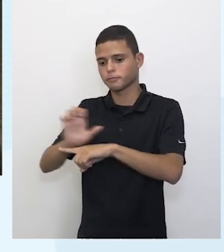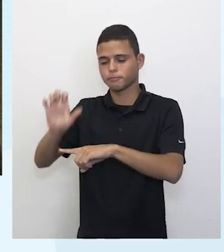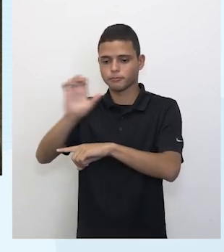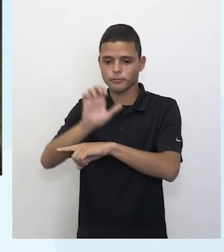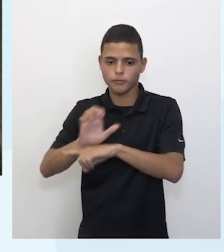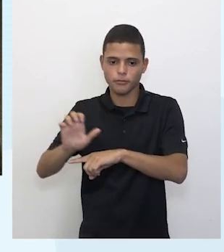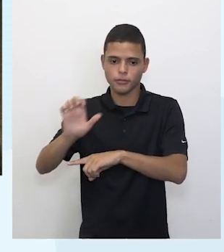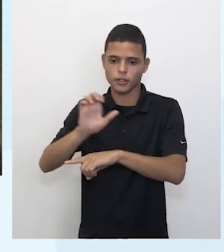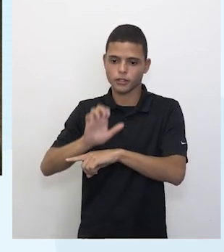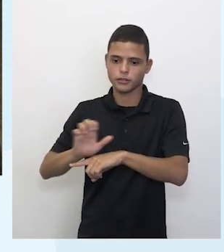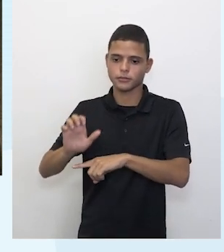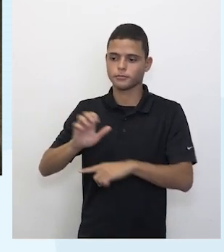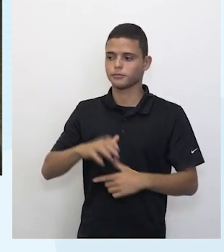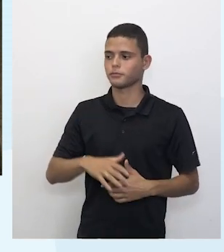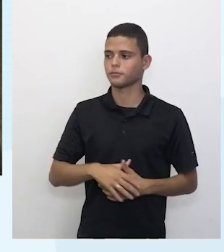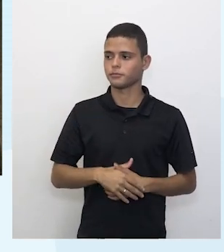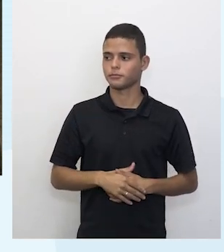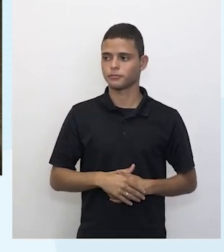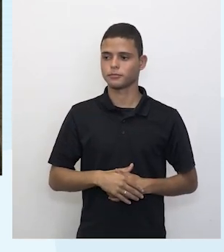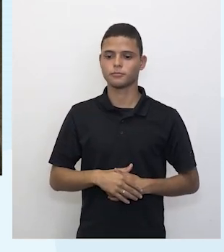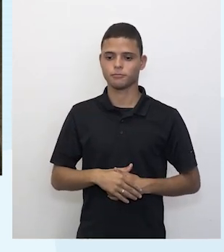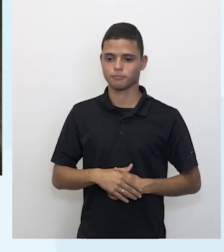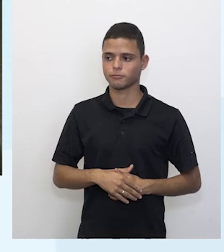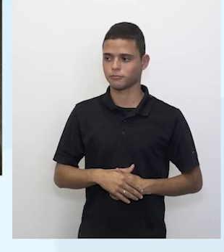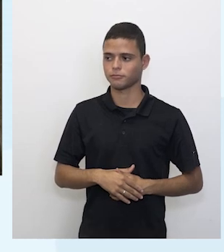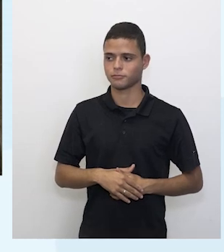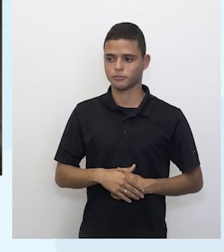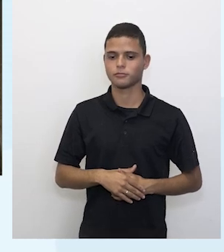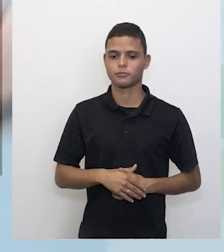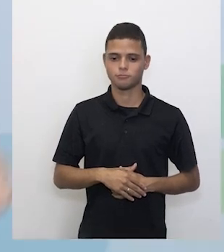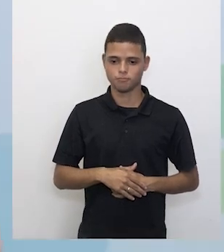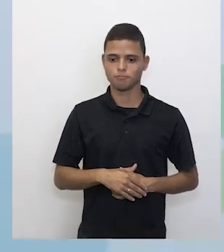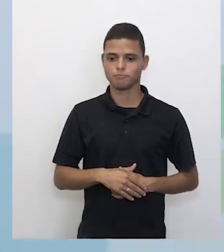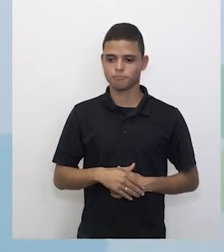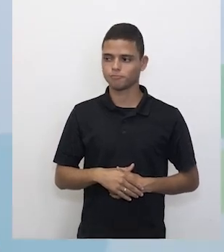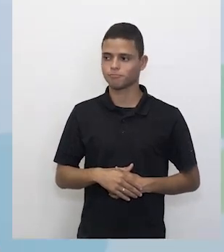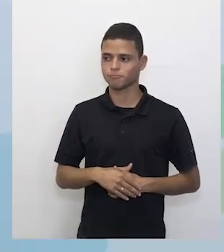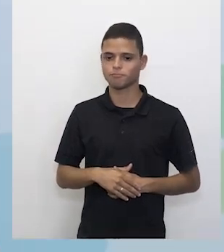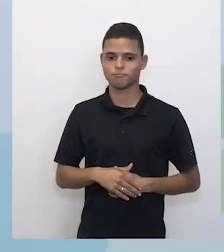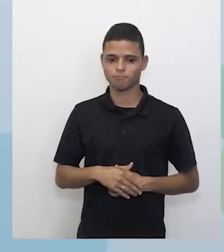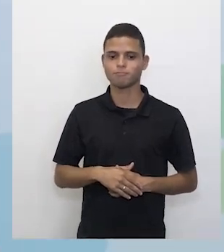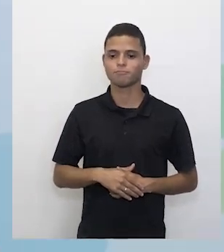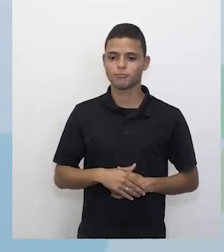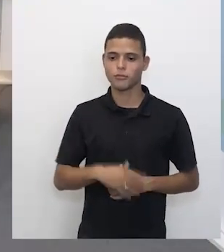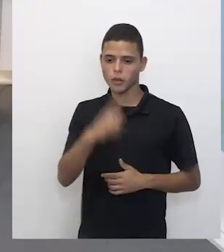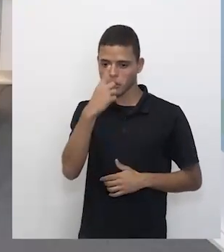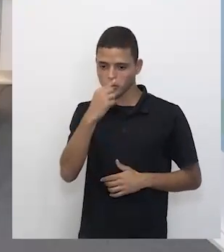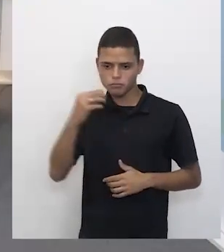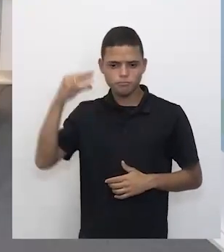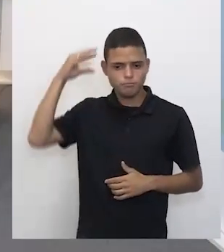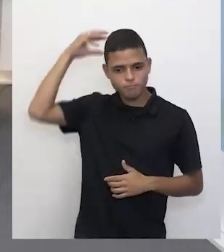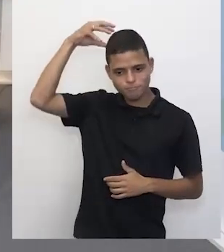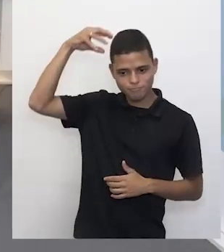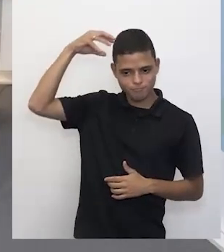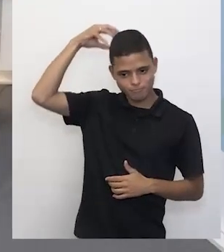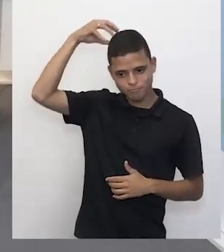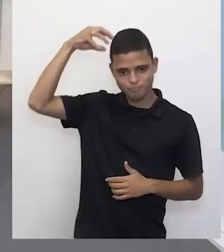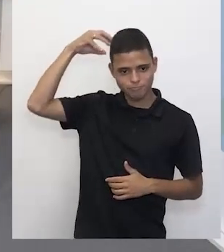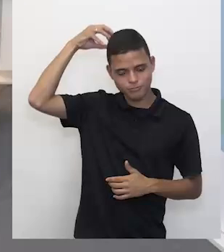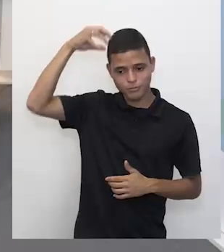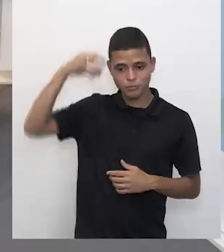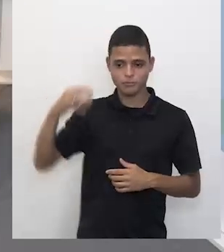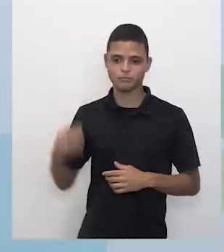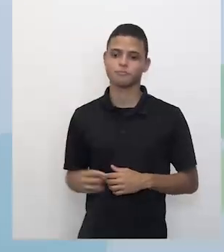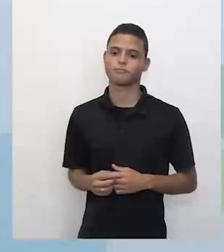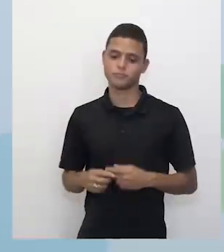os contratualistas, estão dizendo assim para a gente, sabe por que surgiu o Estado? Por que surgiu o Estado? Porque os homens fizeram